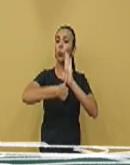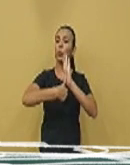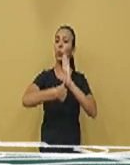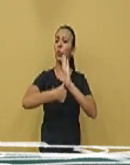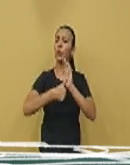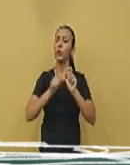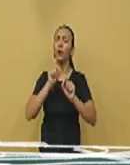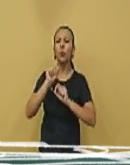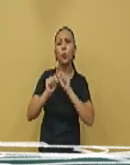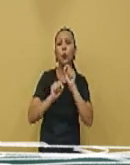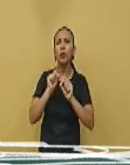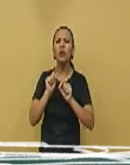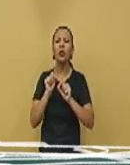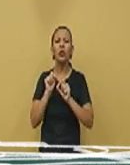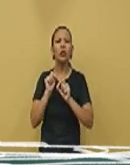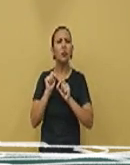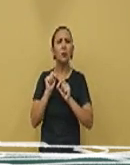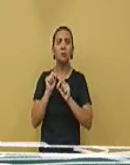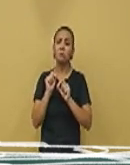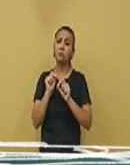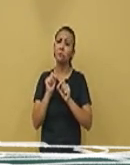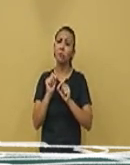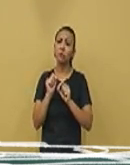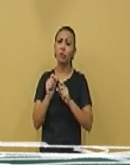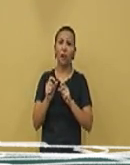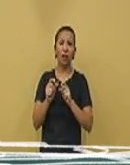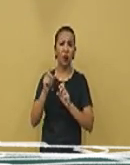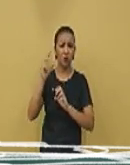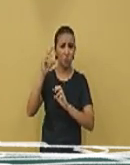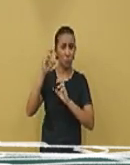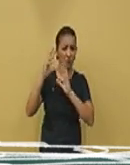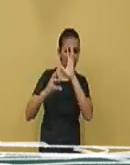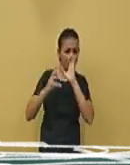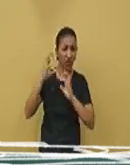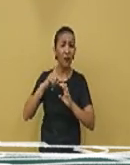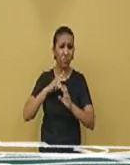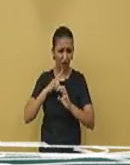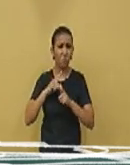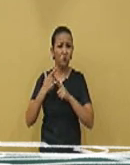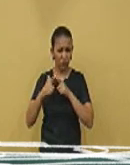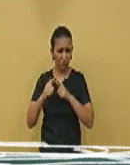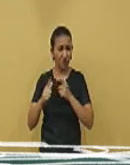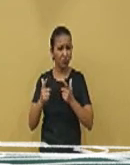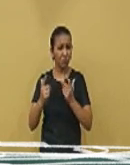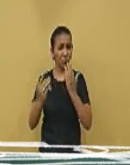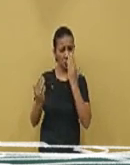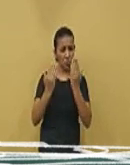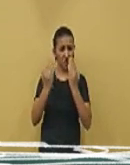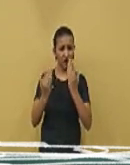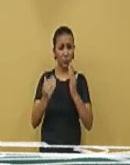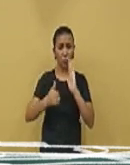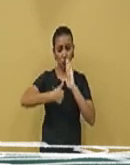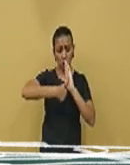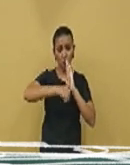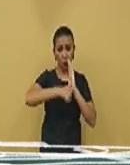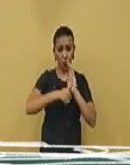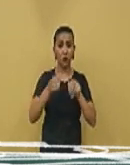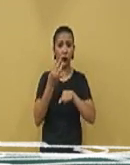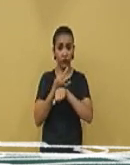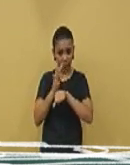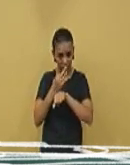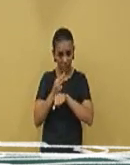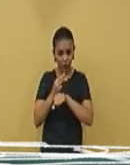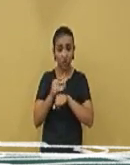que tipo de conflitos que o senhor poderia ter em comparação. Tanto o ponto eletrônico do técnico administrativo